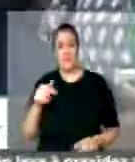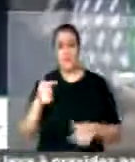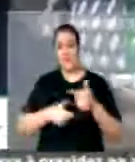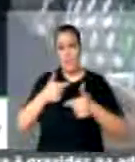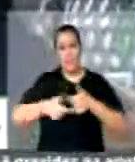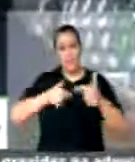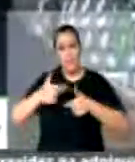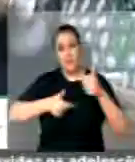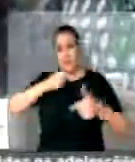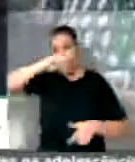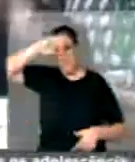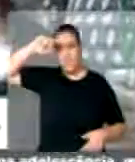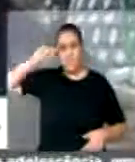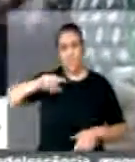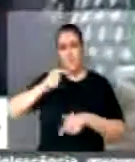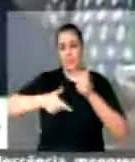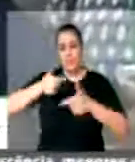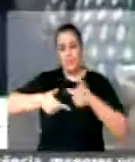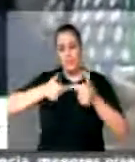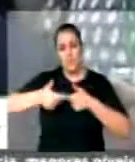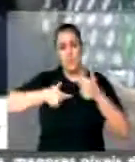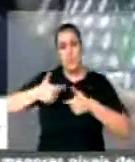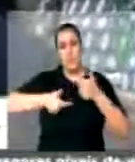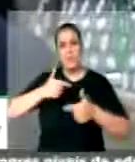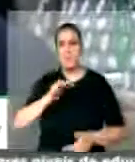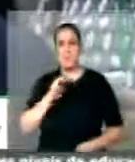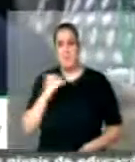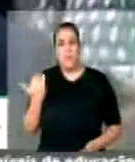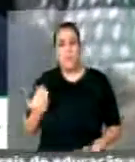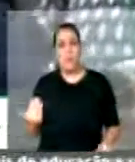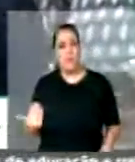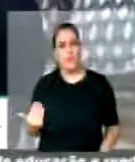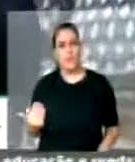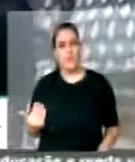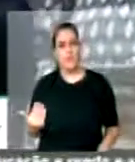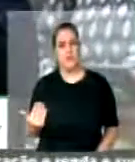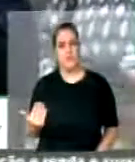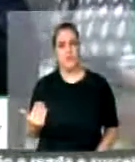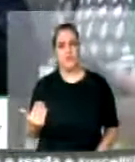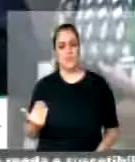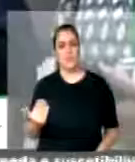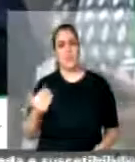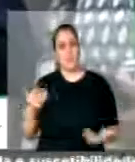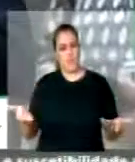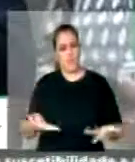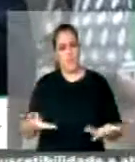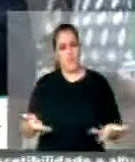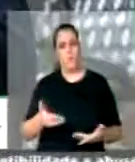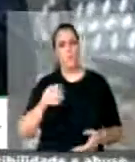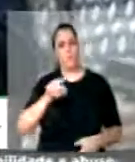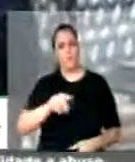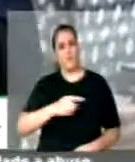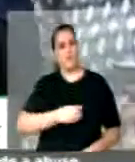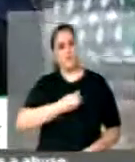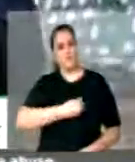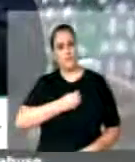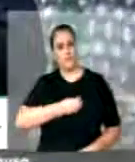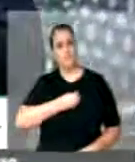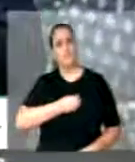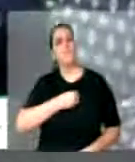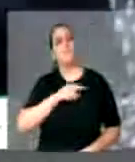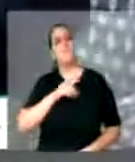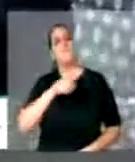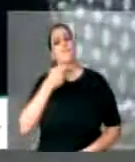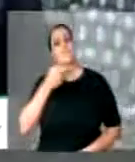reforma trabalhista, terão que trabalhar morrendo. E hoje Vossa Excelência já usou a palavra